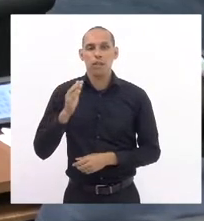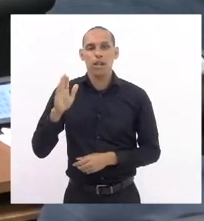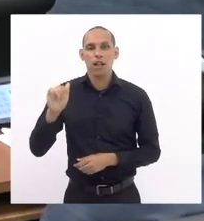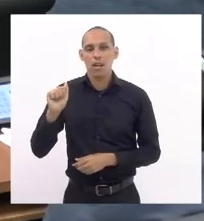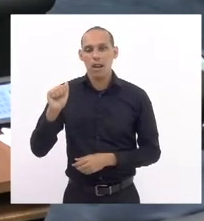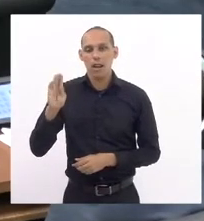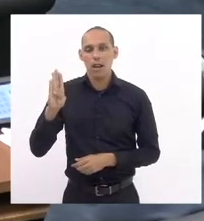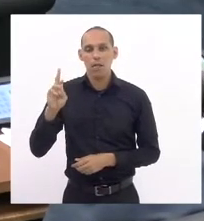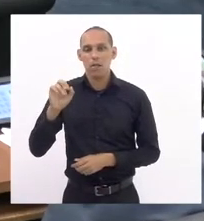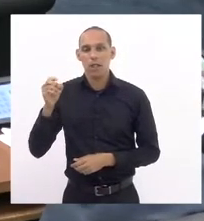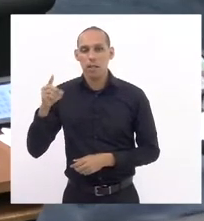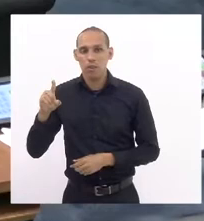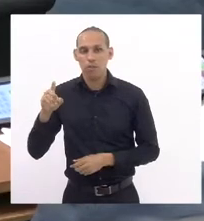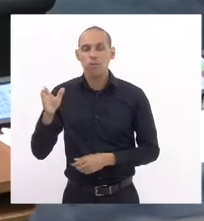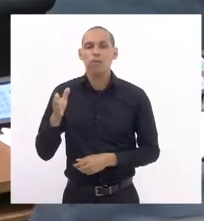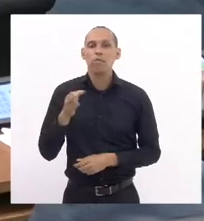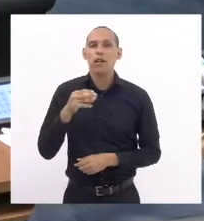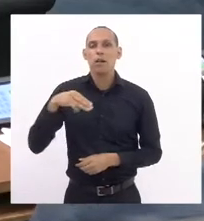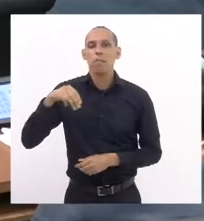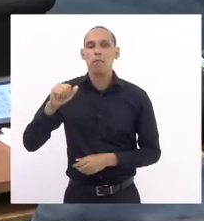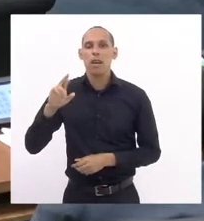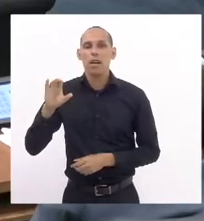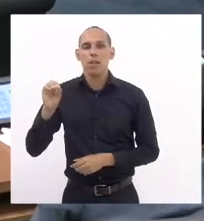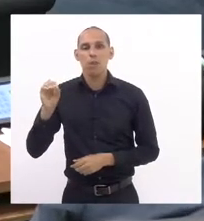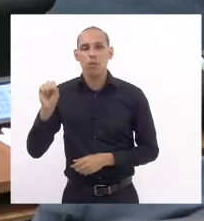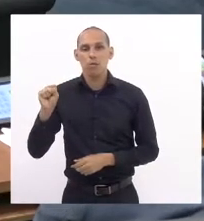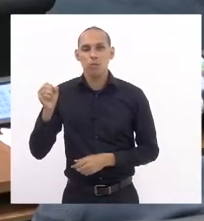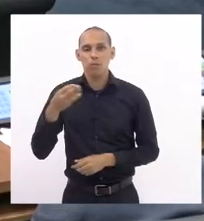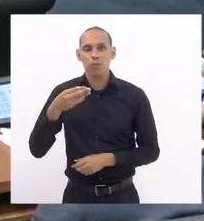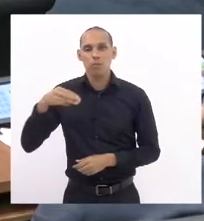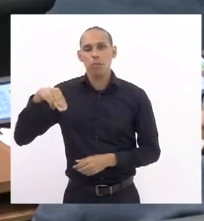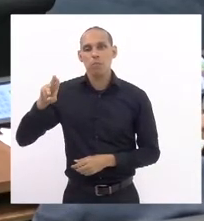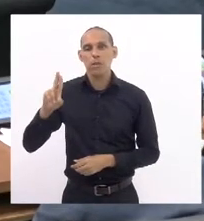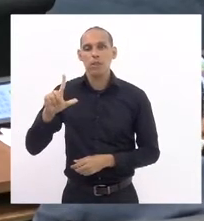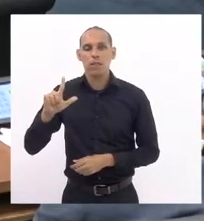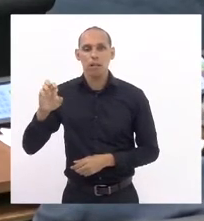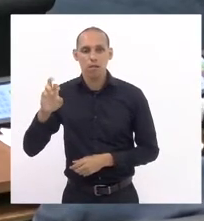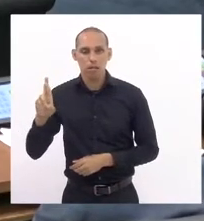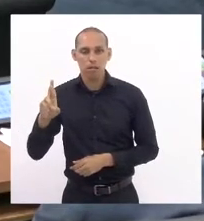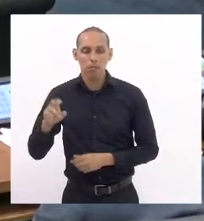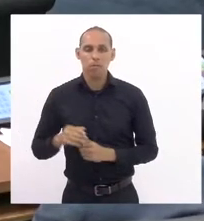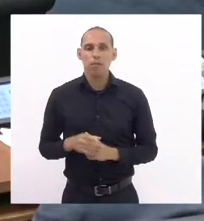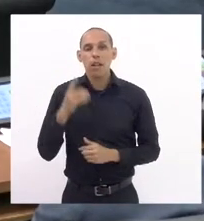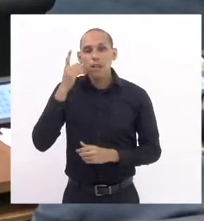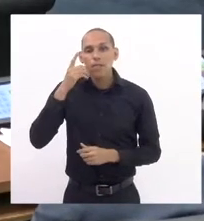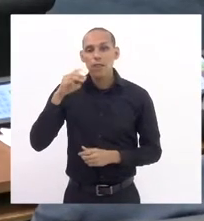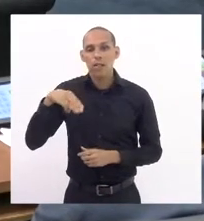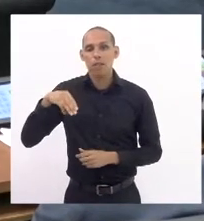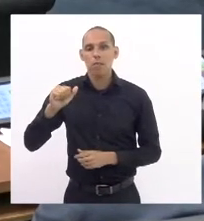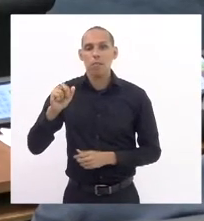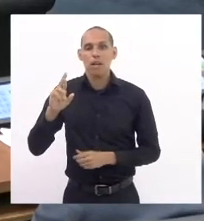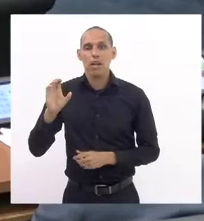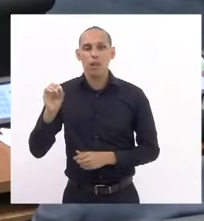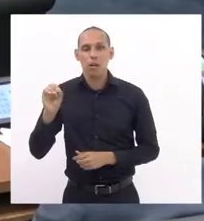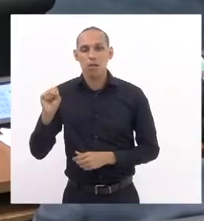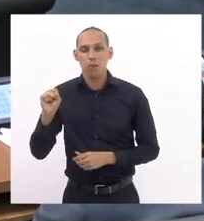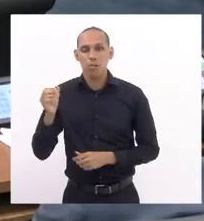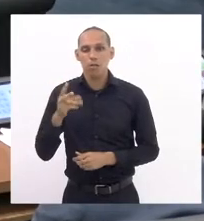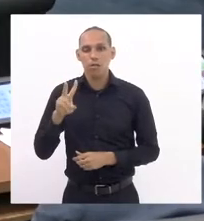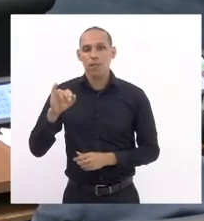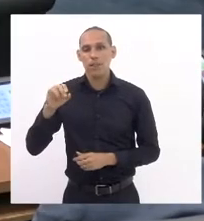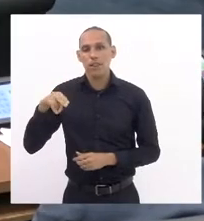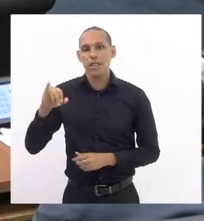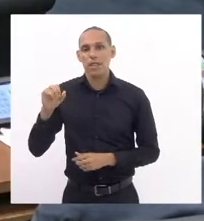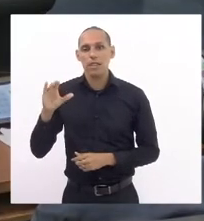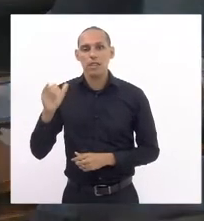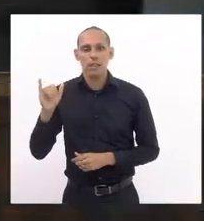deputado Marcos Miller, deputado Marcos Miller, deputado Marcos Vinícius, deputado